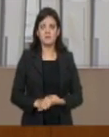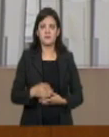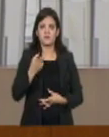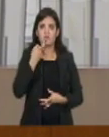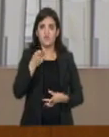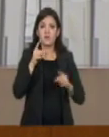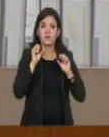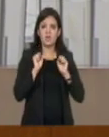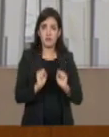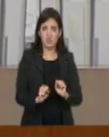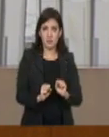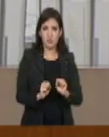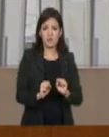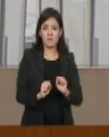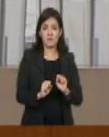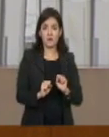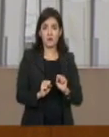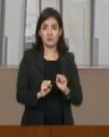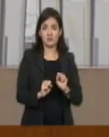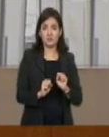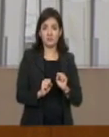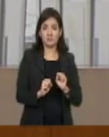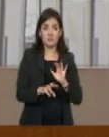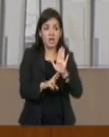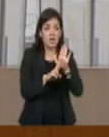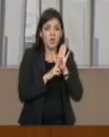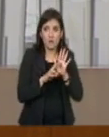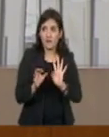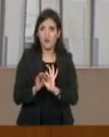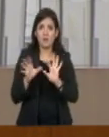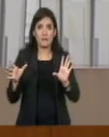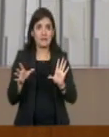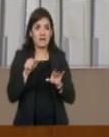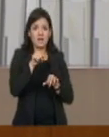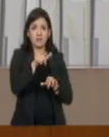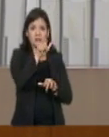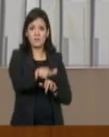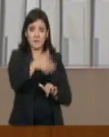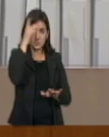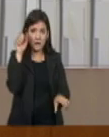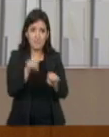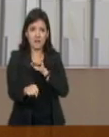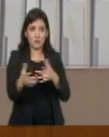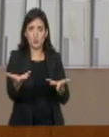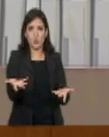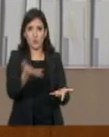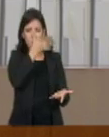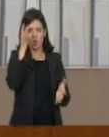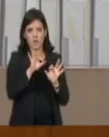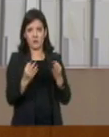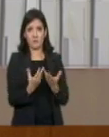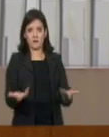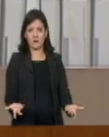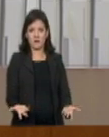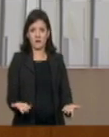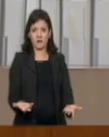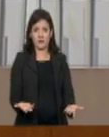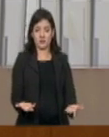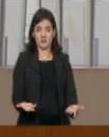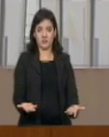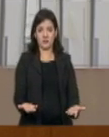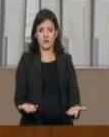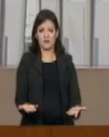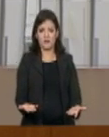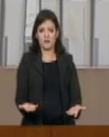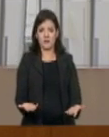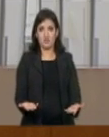recorrer em liberdade. E aqui não é decisão em segunda instância, ministro Fachin, ministro Alexandre de Moraes, ministro Luiz Fux, ministra Carmen